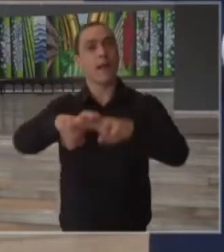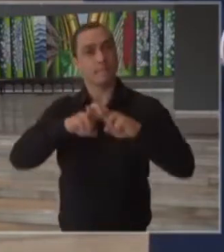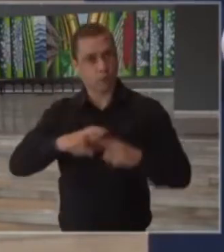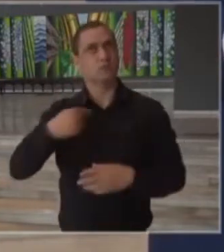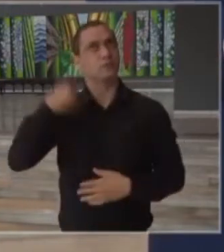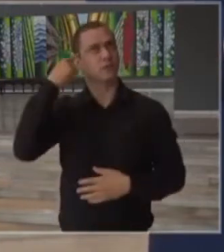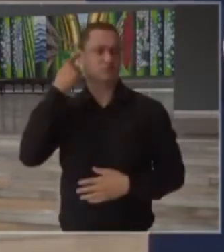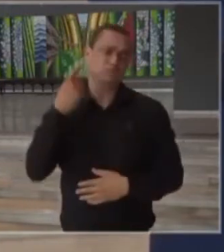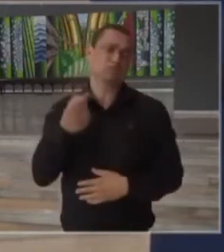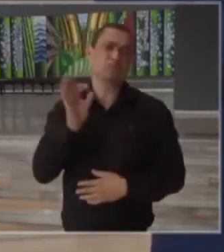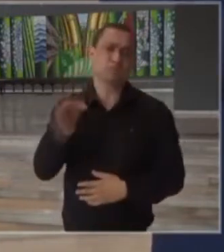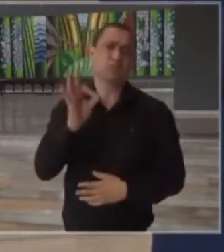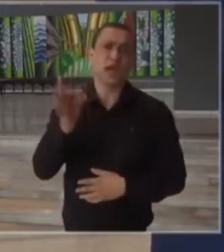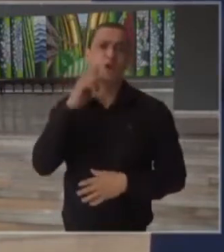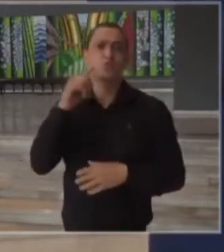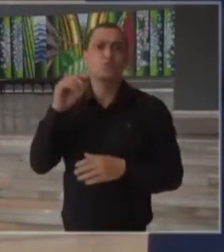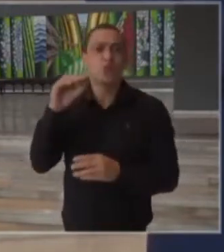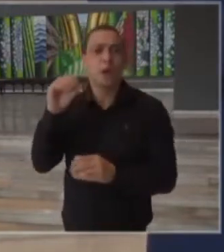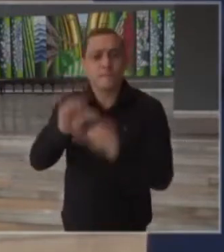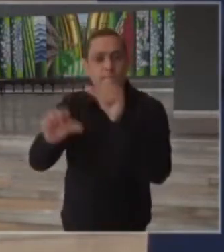bastante razoável essa